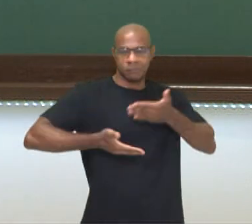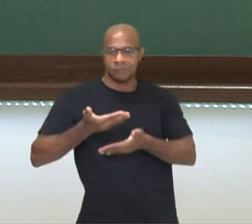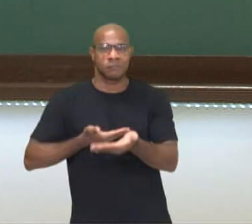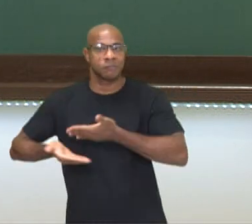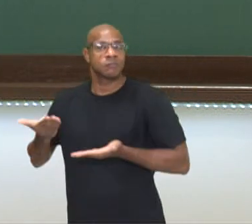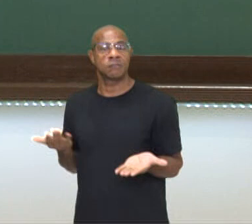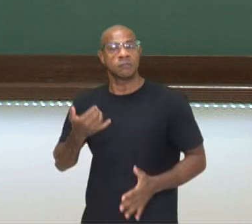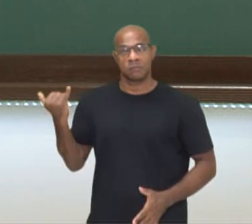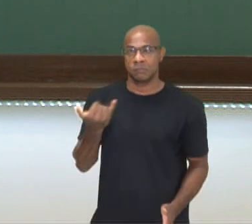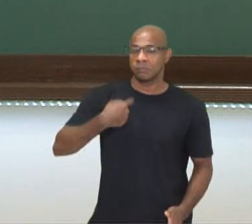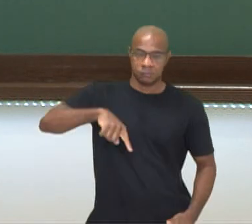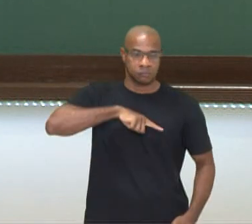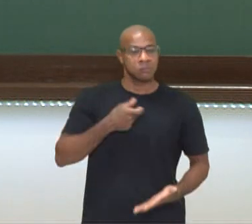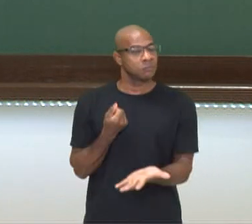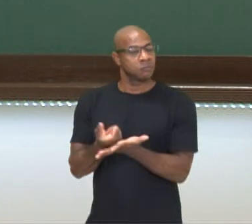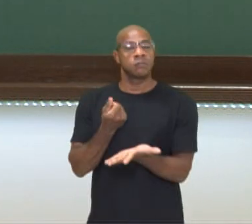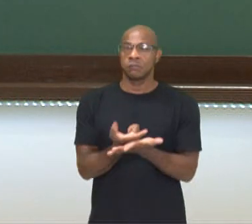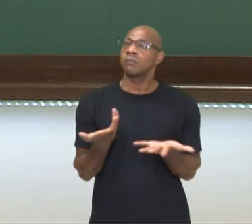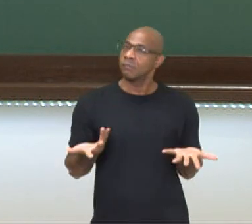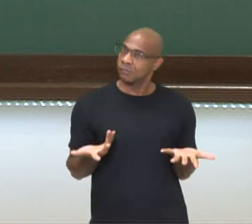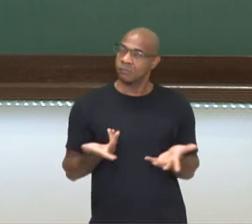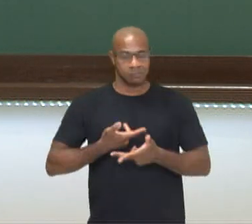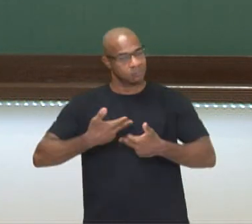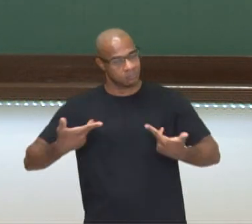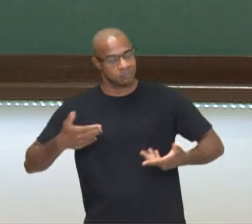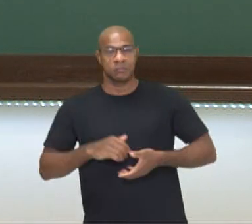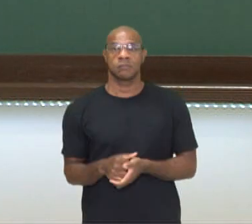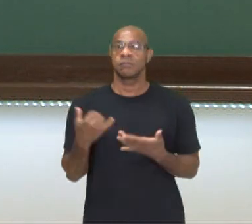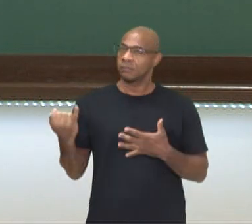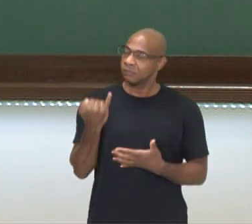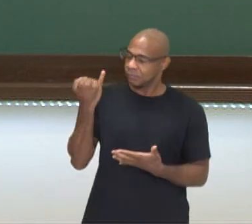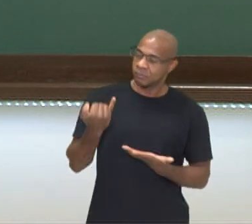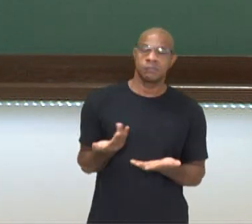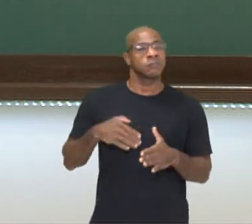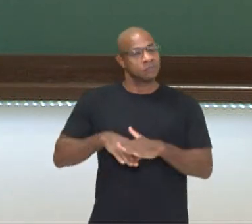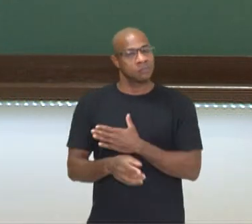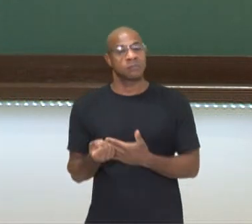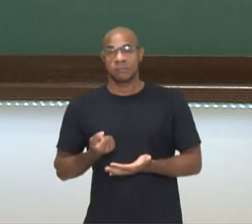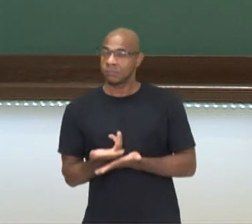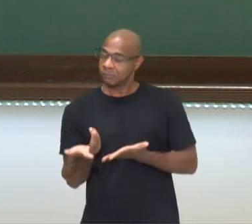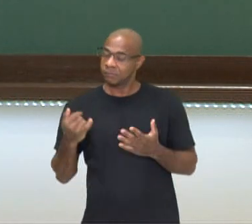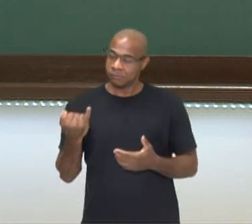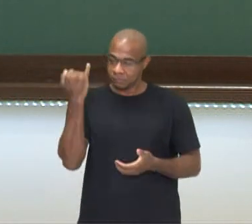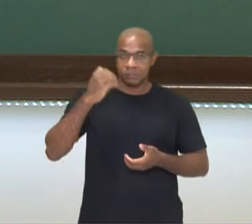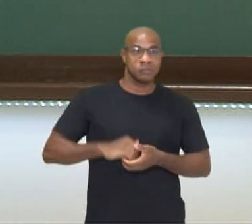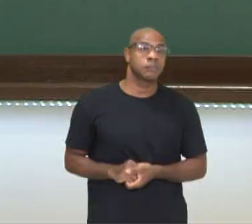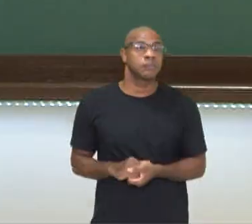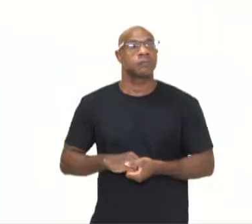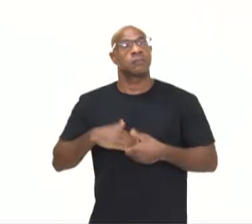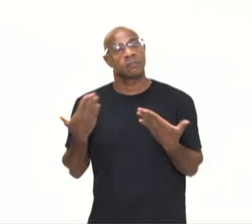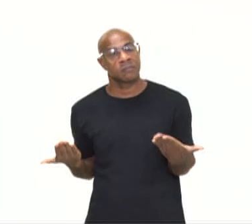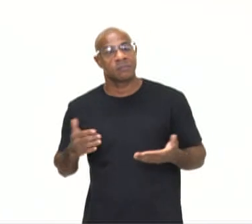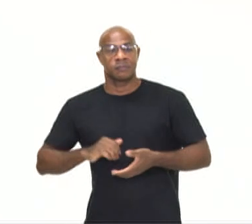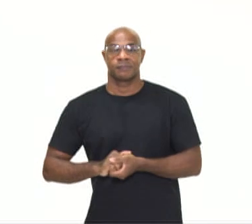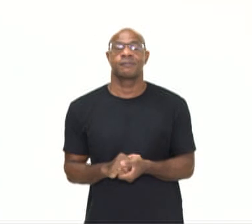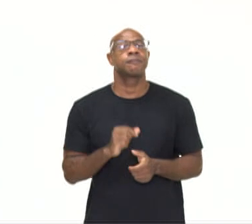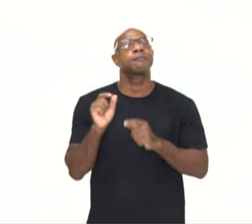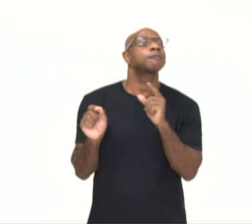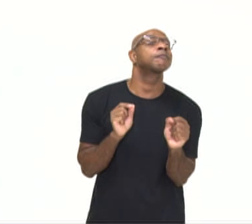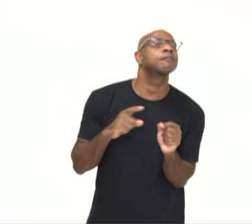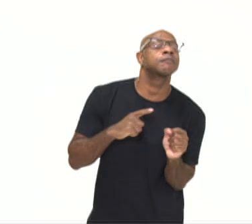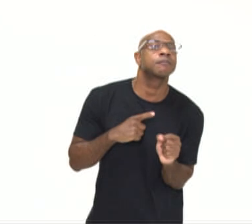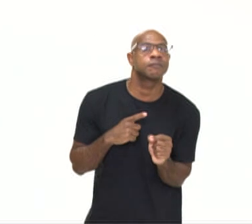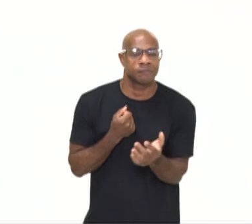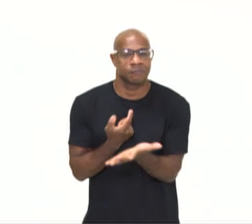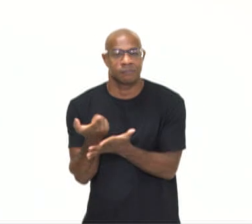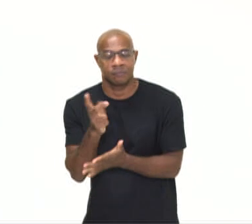importante sim que a gente consuma determinadas coisas, que tenha o hábito de consumir, certo? Consumir então é o ato de